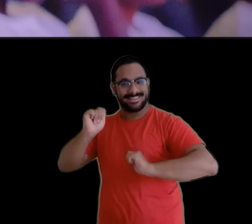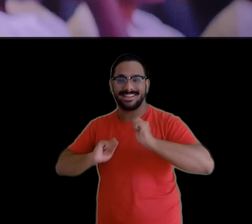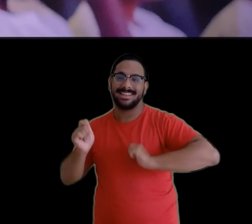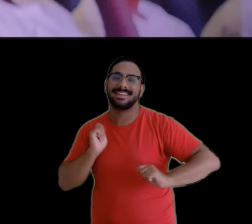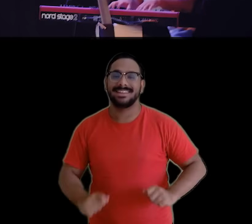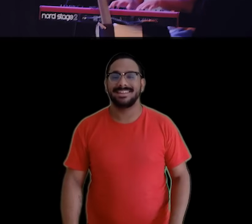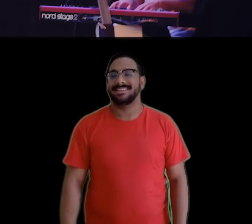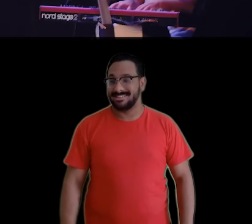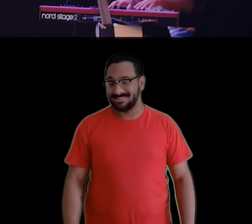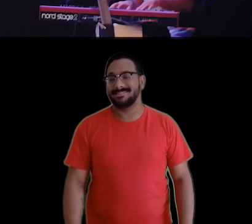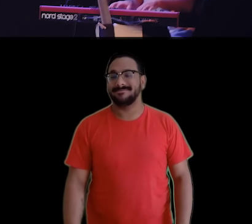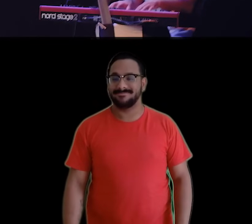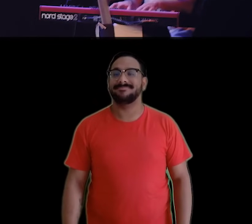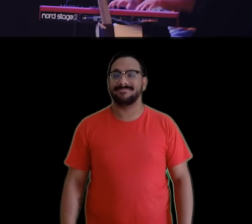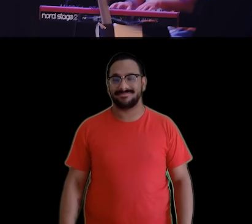TV.